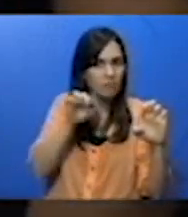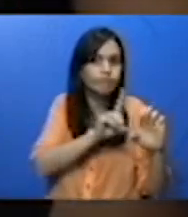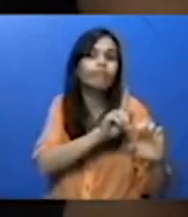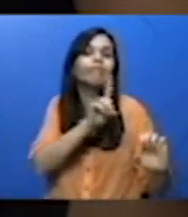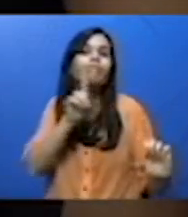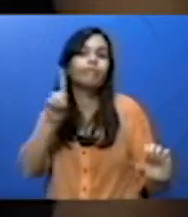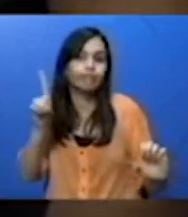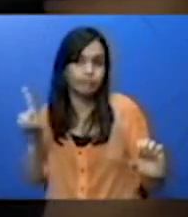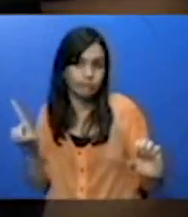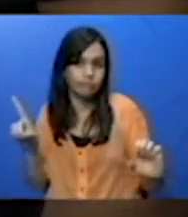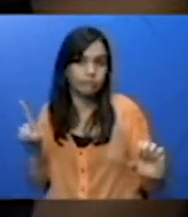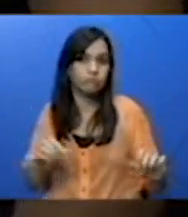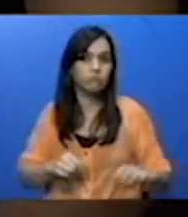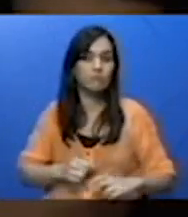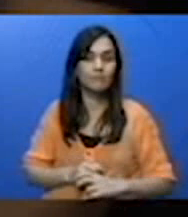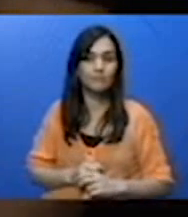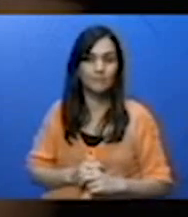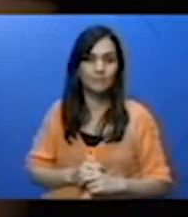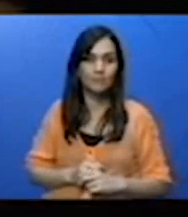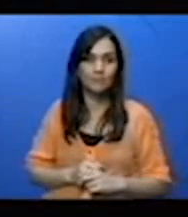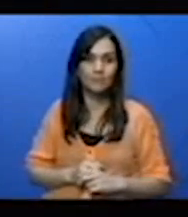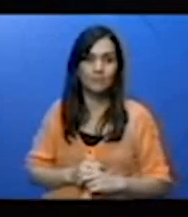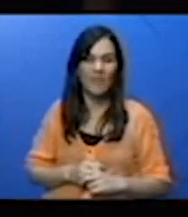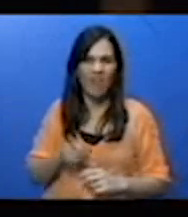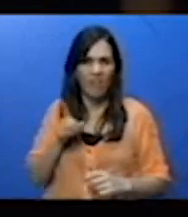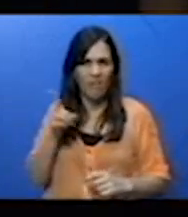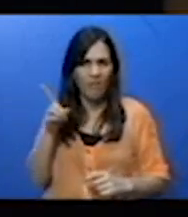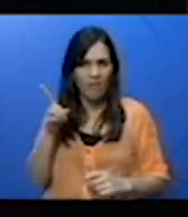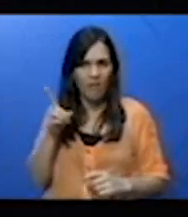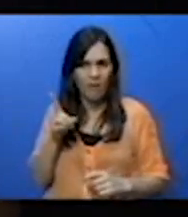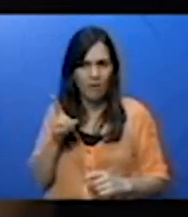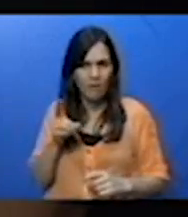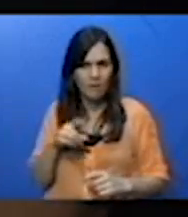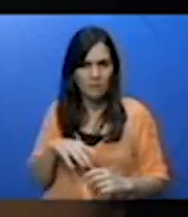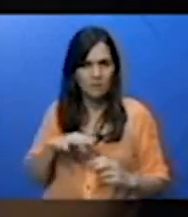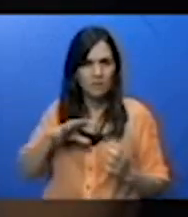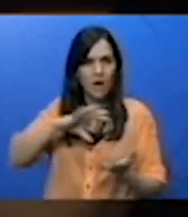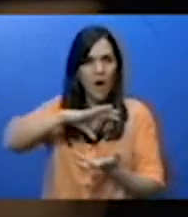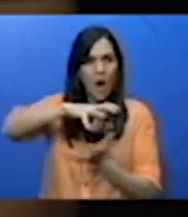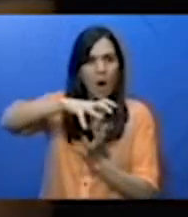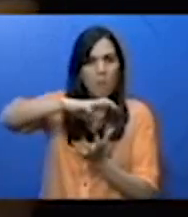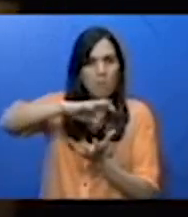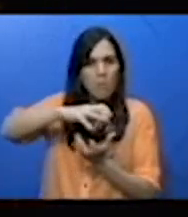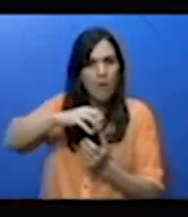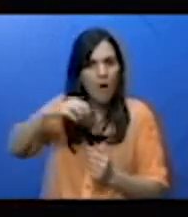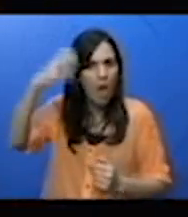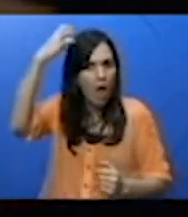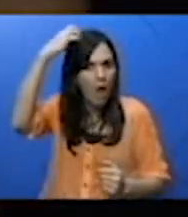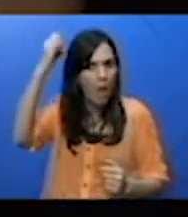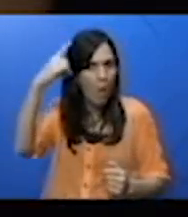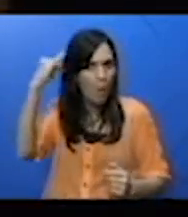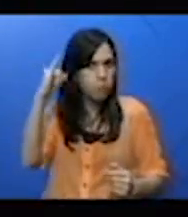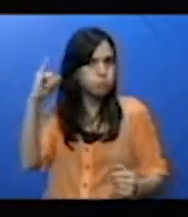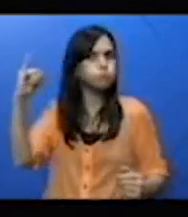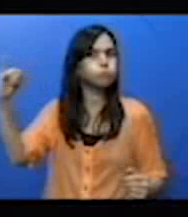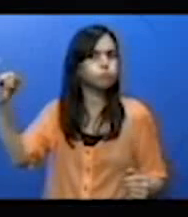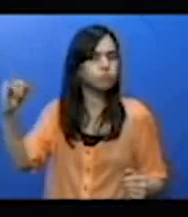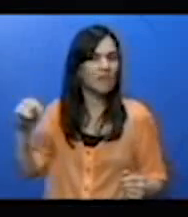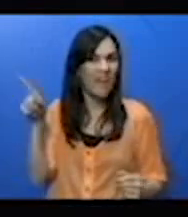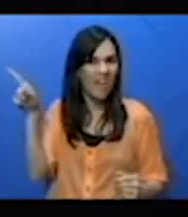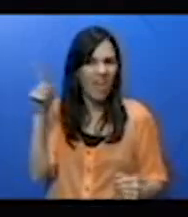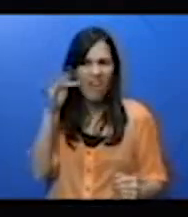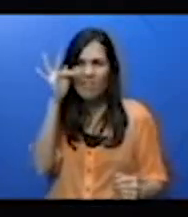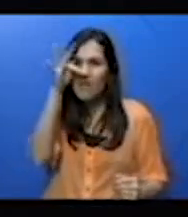vai parar. Essa bola imperiosa. Como disse, ela é